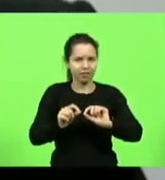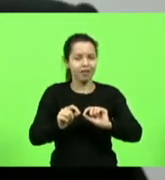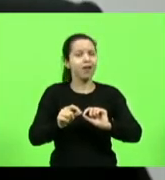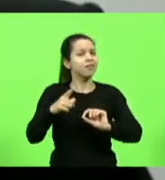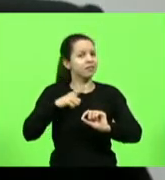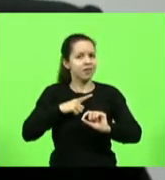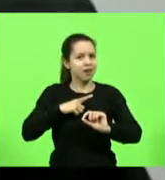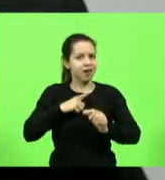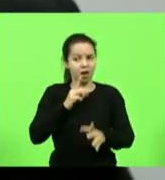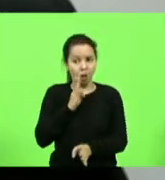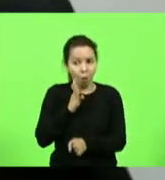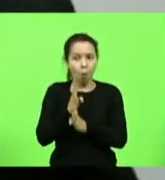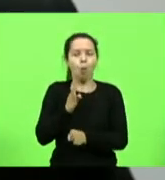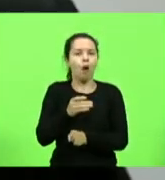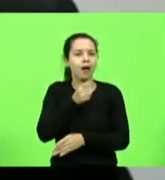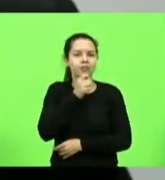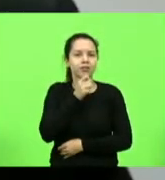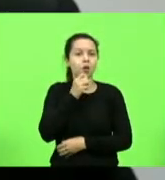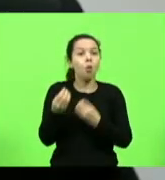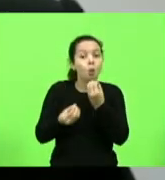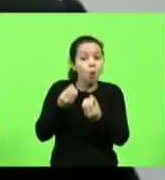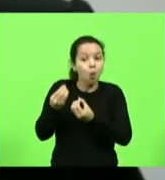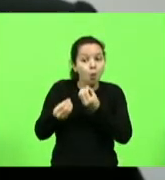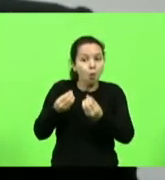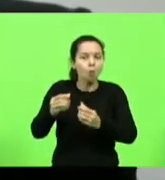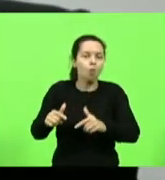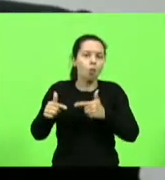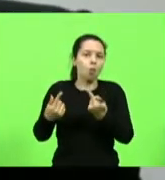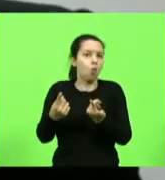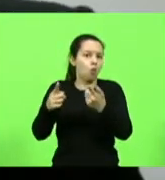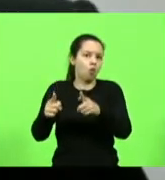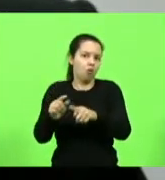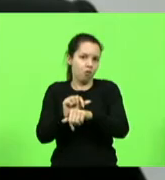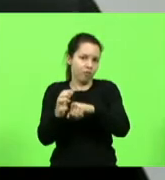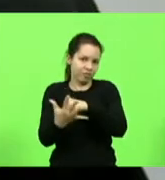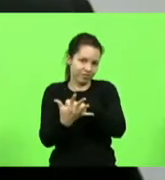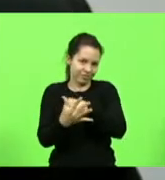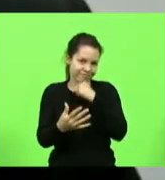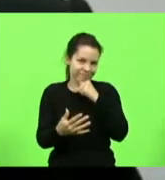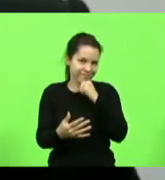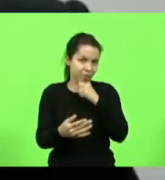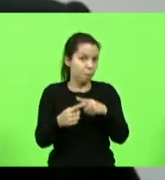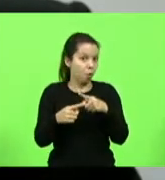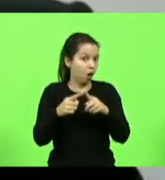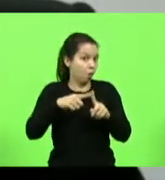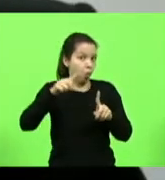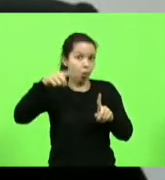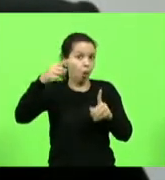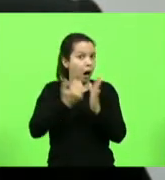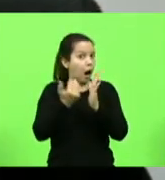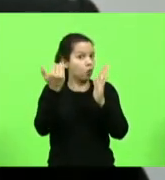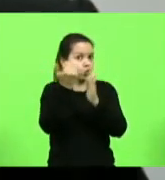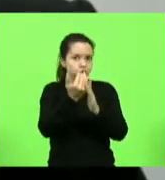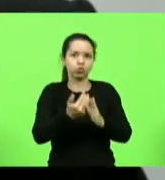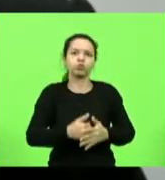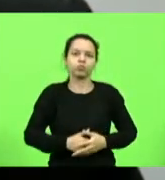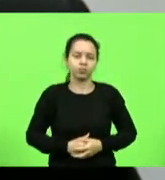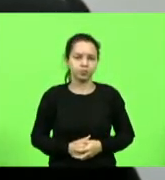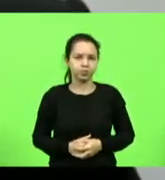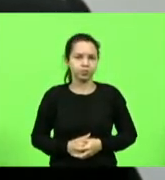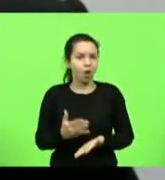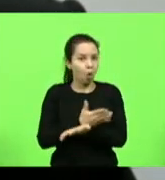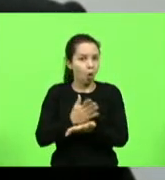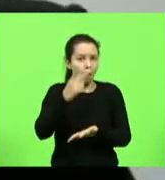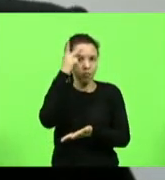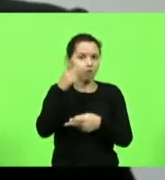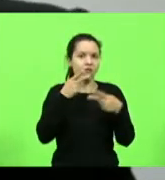não foi descoberto como agir em relação à Covid, porque é um índice muito alto. E algumas pessoas me